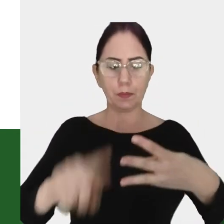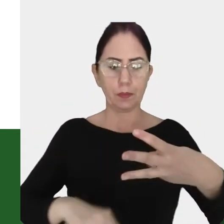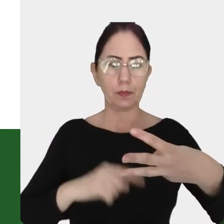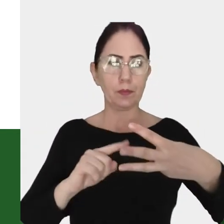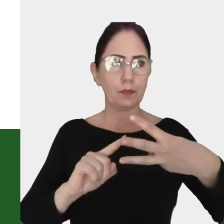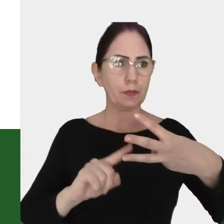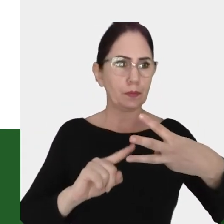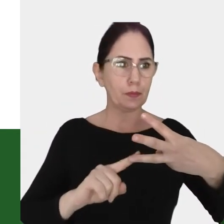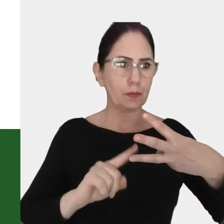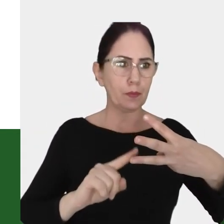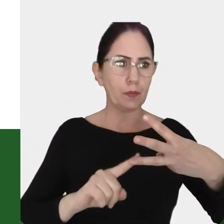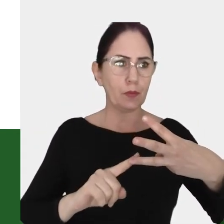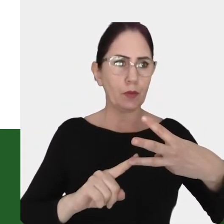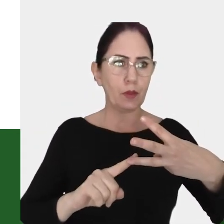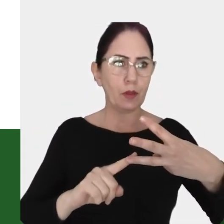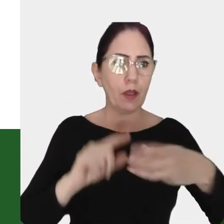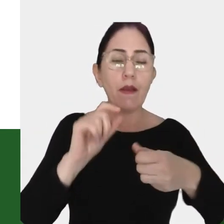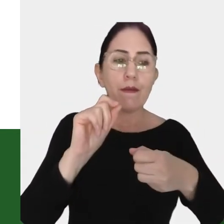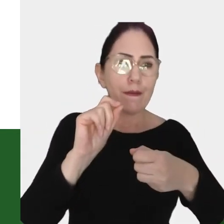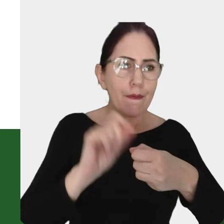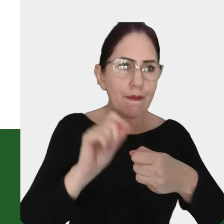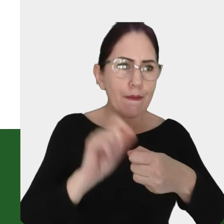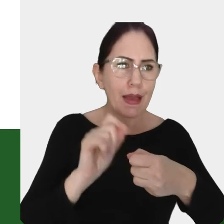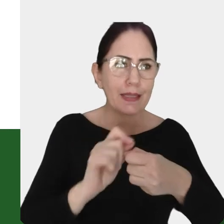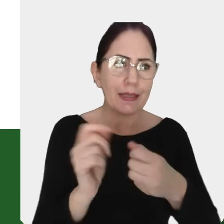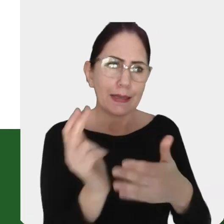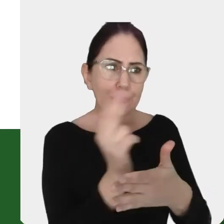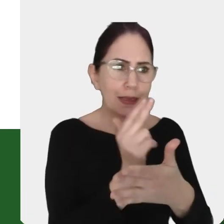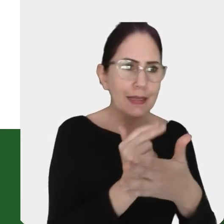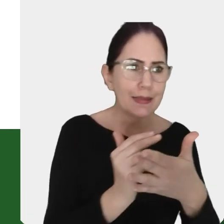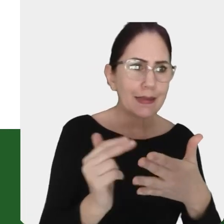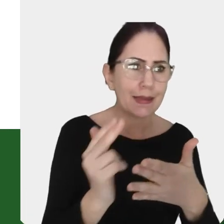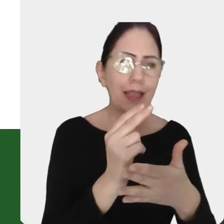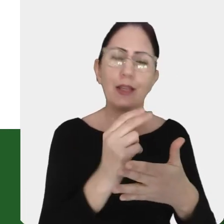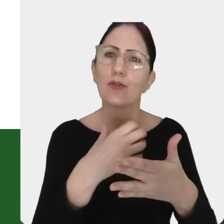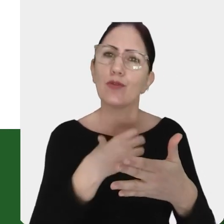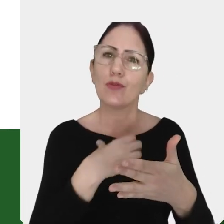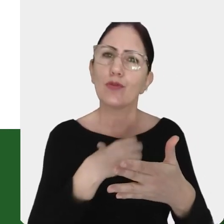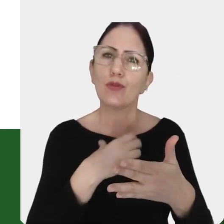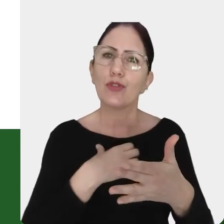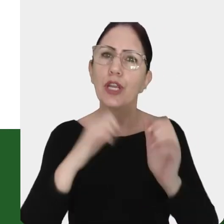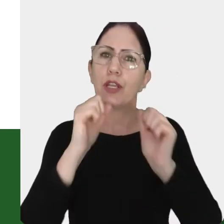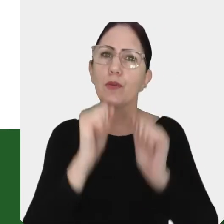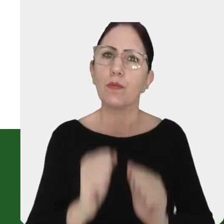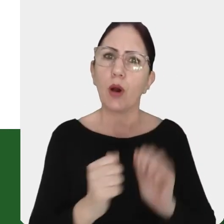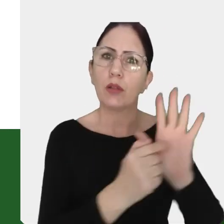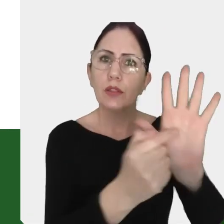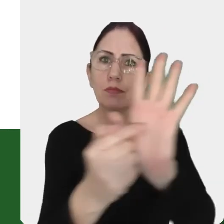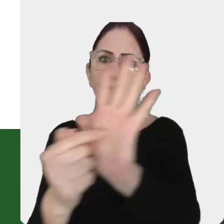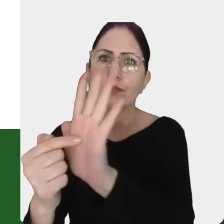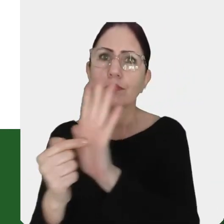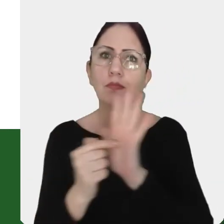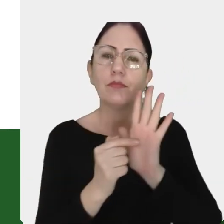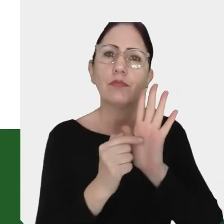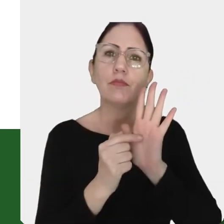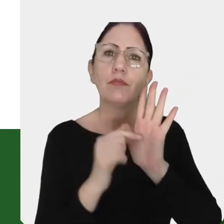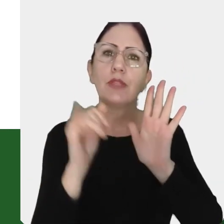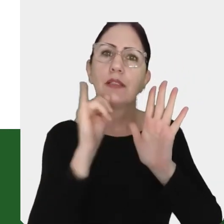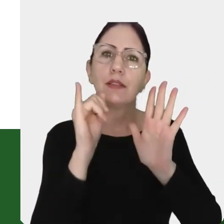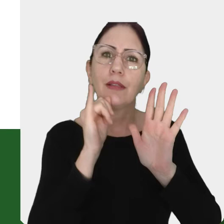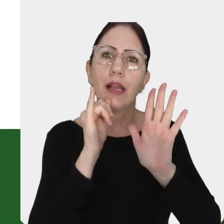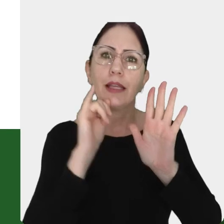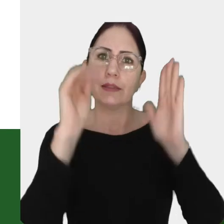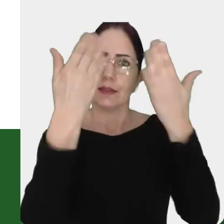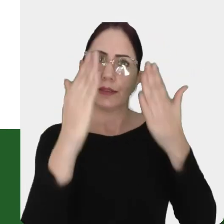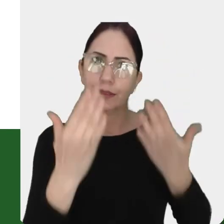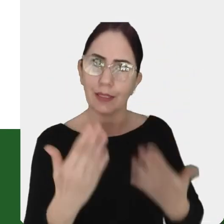Construir versões iterativas dos desenhos, de maneira que possam ser comunicadas e analisadas. Então, aqui